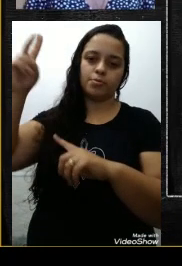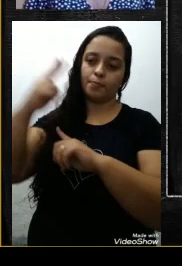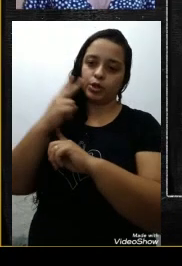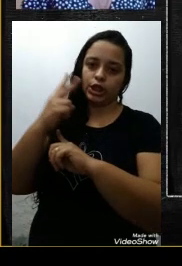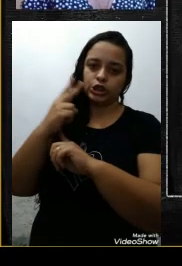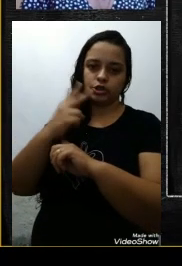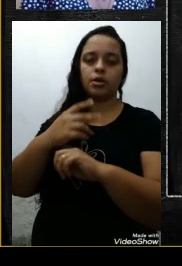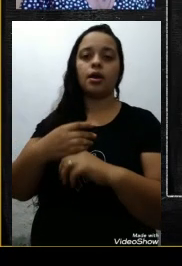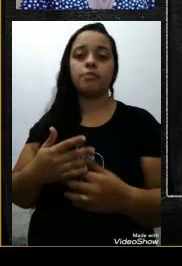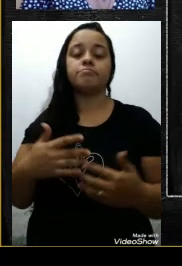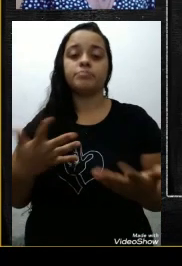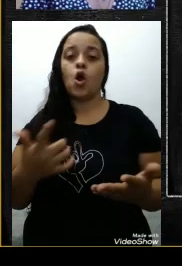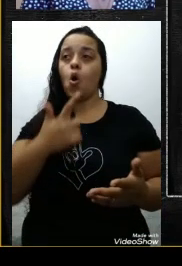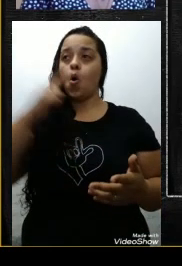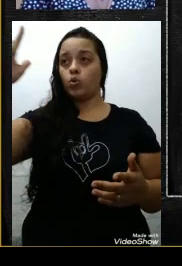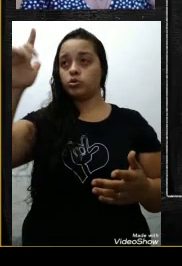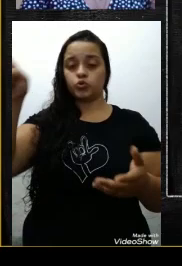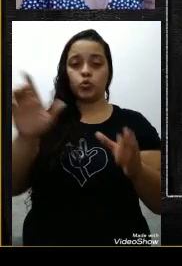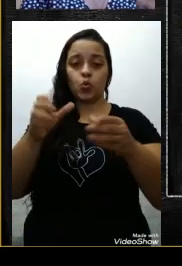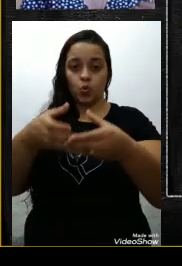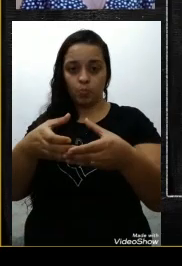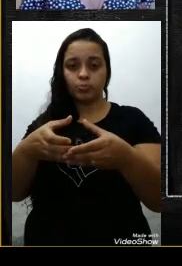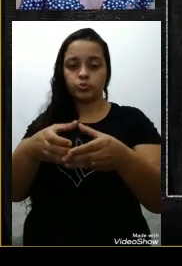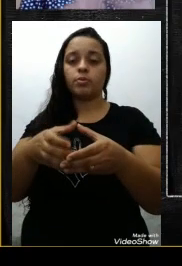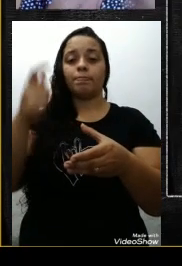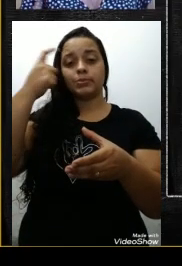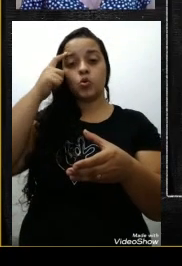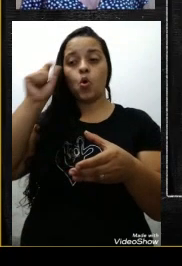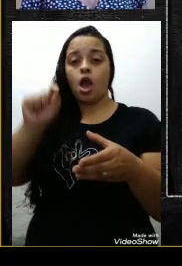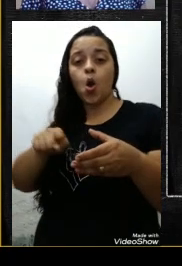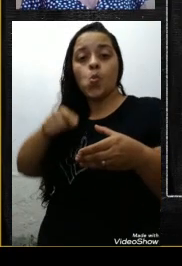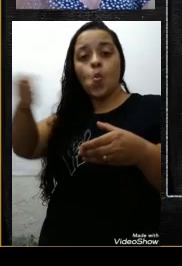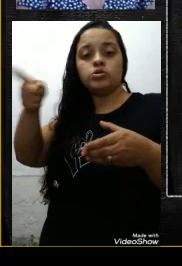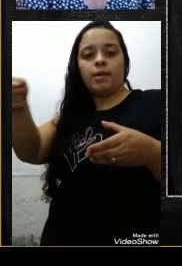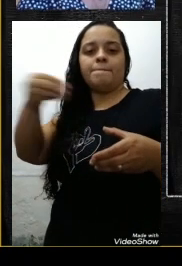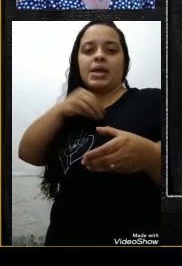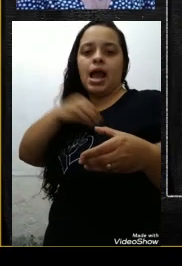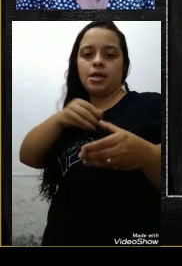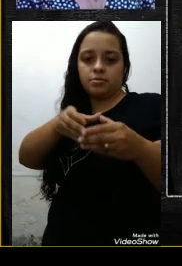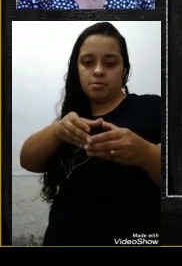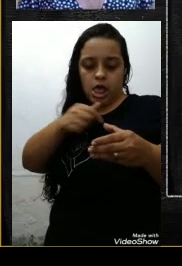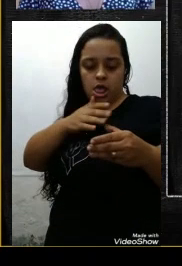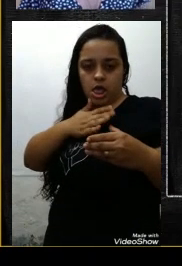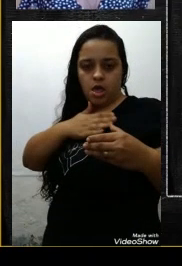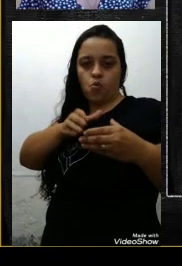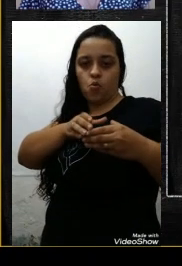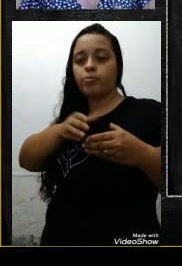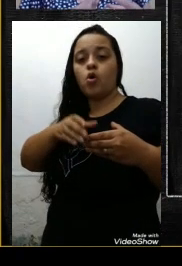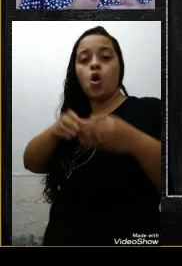divina. Outras pessoas encontraram em outros grupos, no outro, o problema,